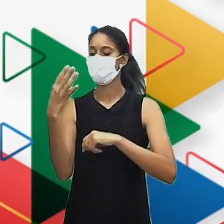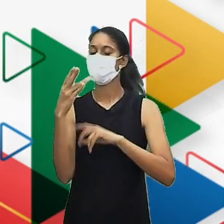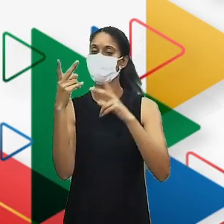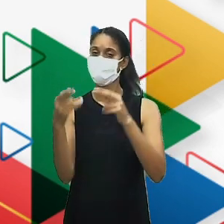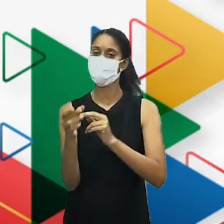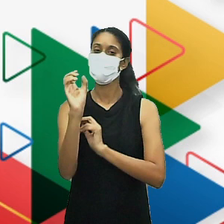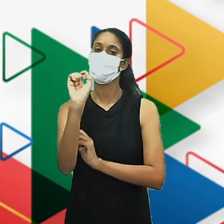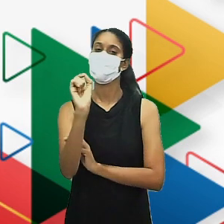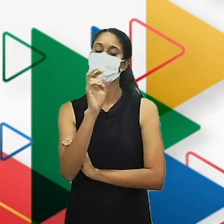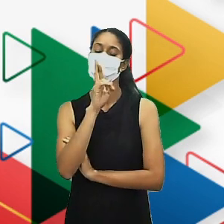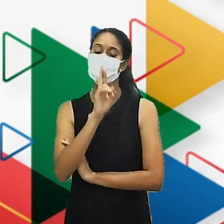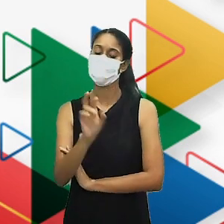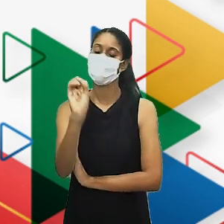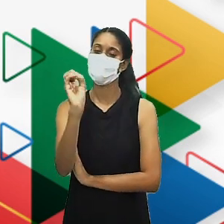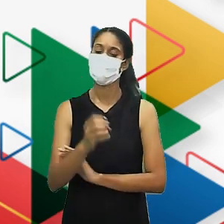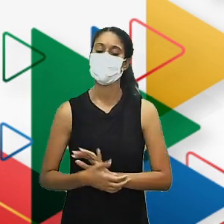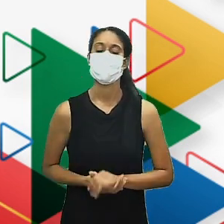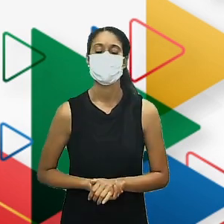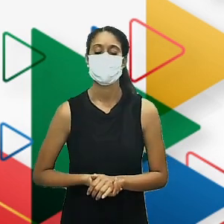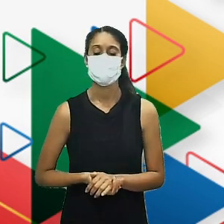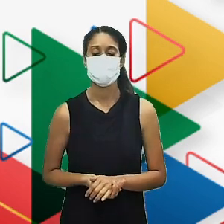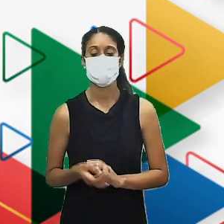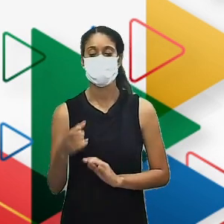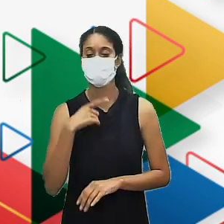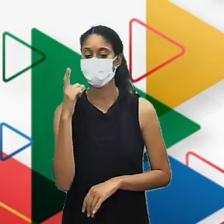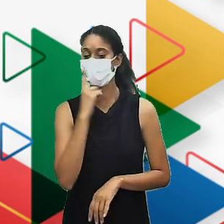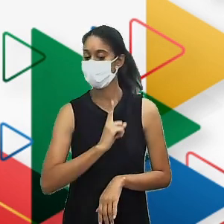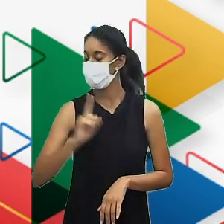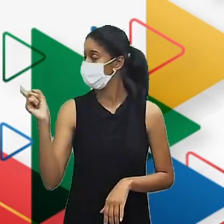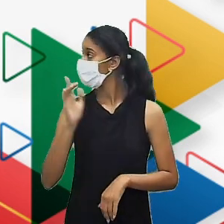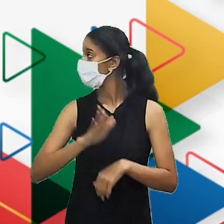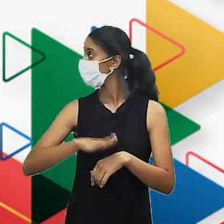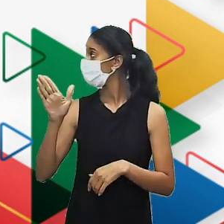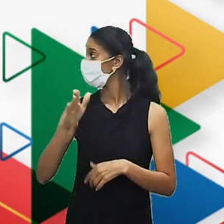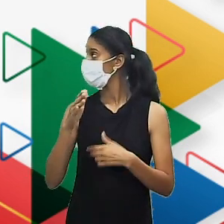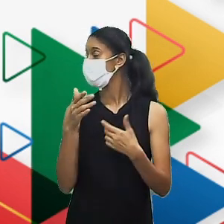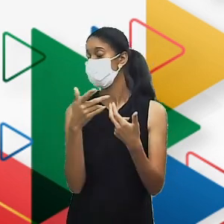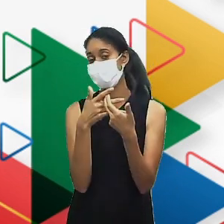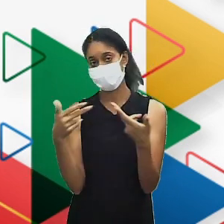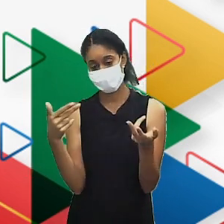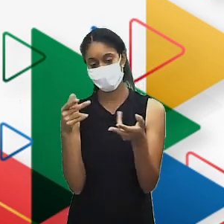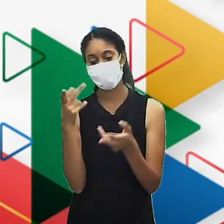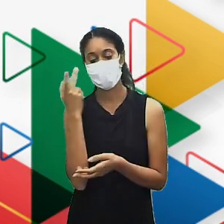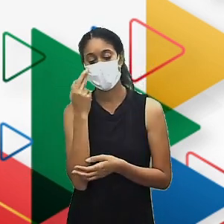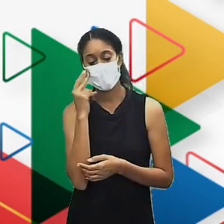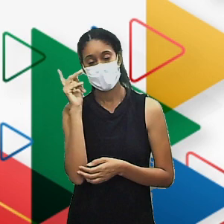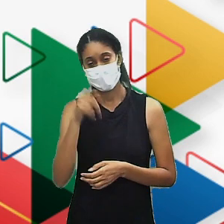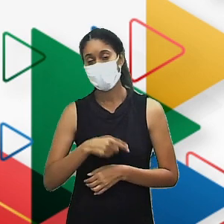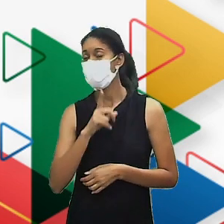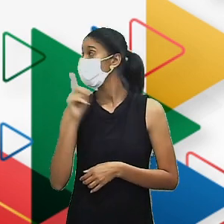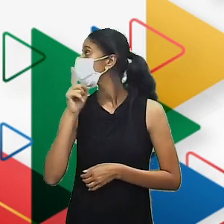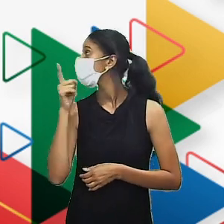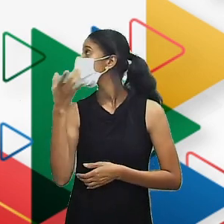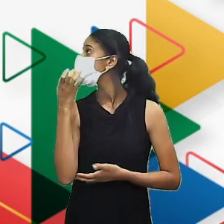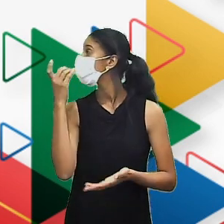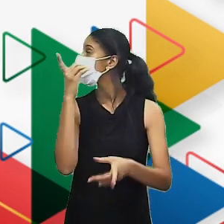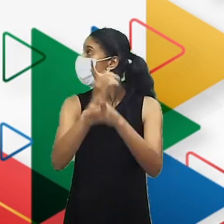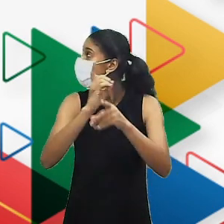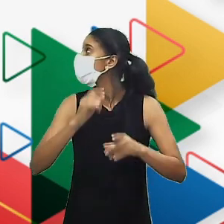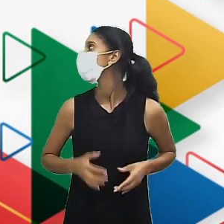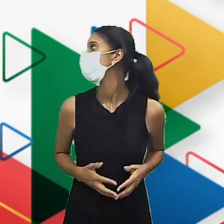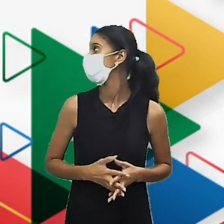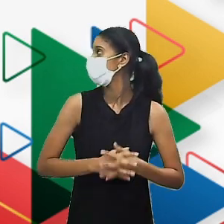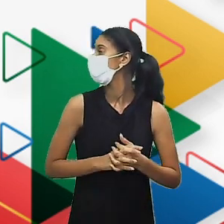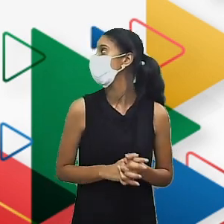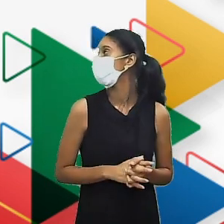E agora, quando eu tenho moléculas com mais de 3 elementos, geralmente é esse carinha aqui que eu quero achar a carga dele.